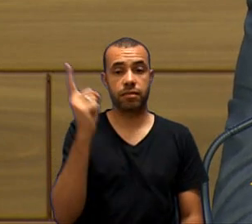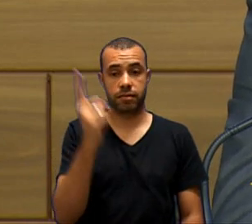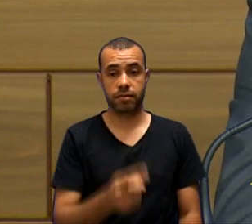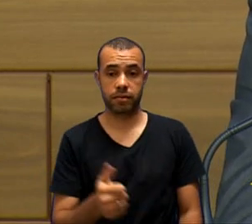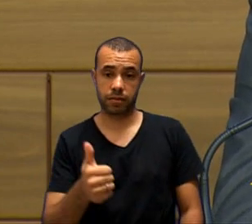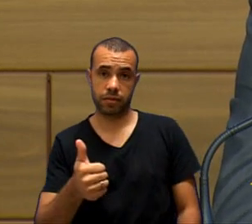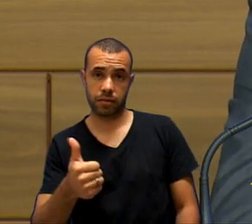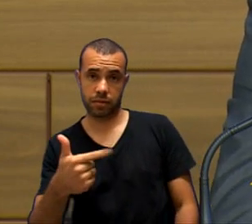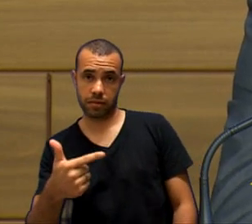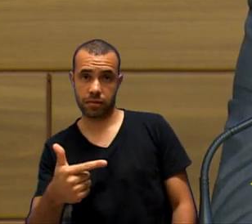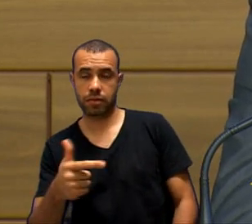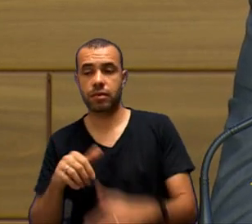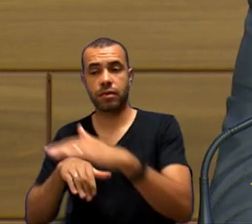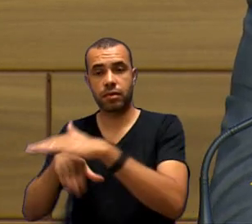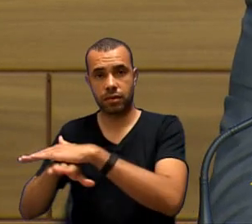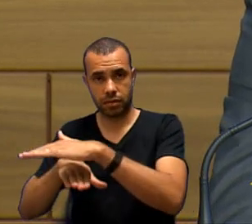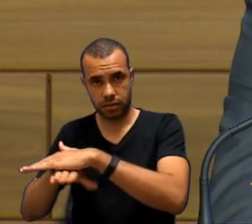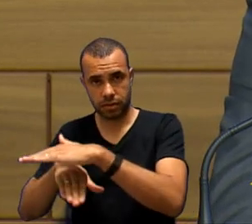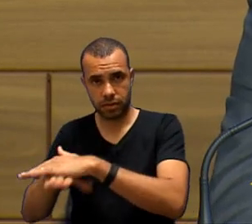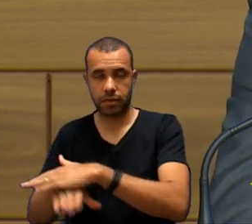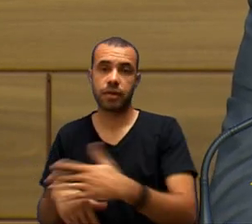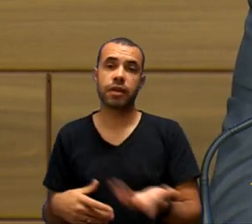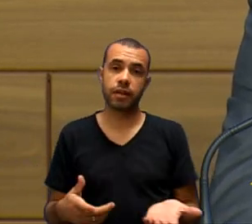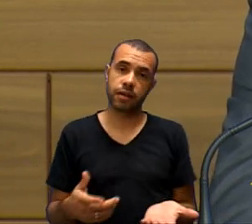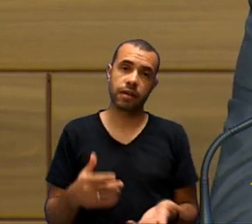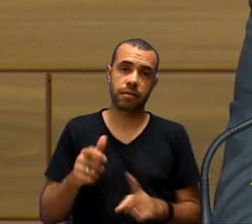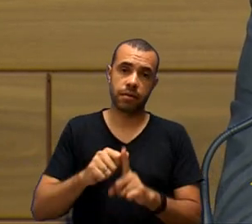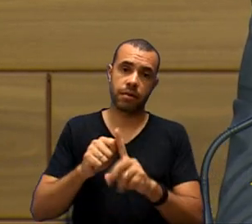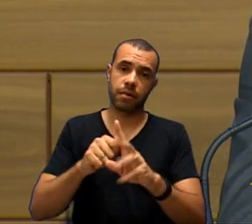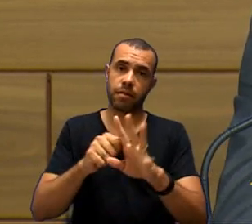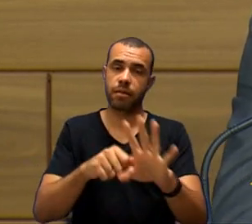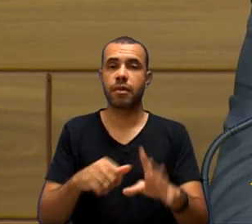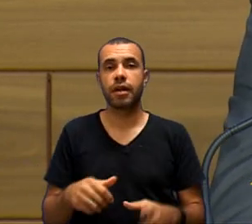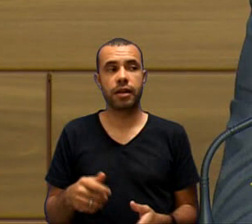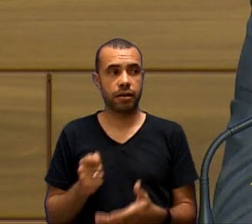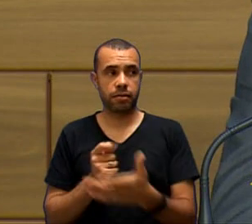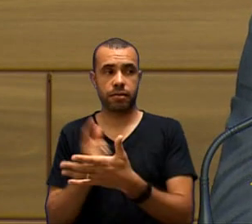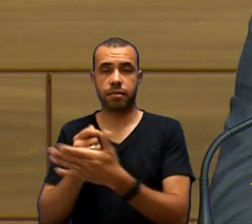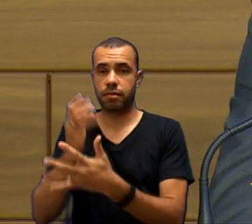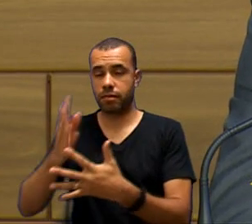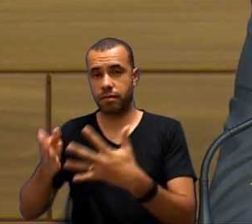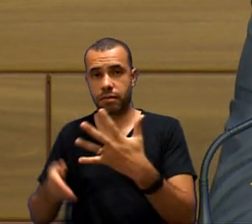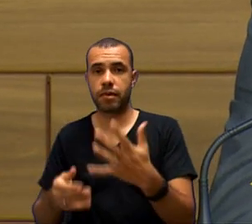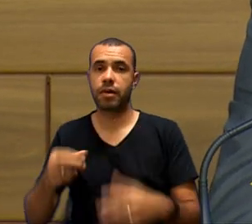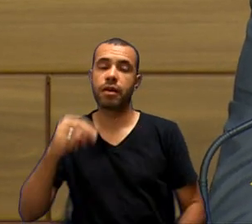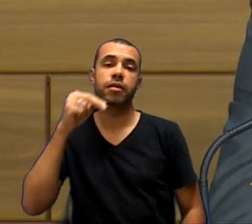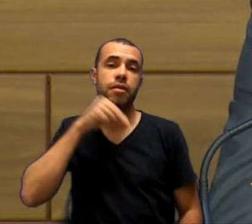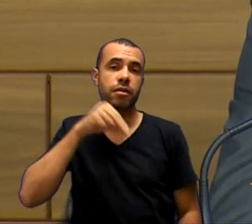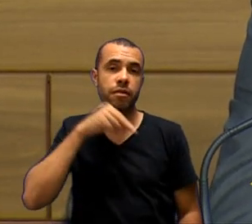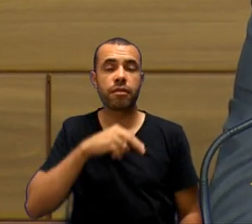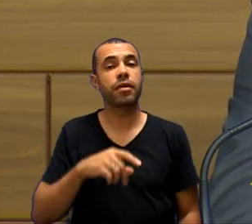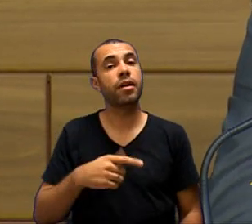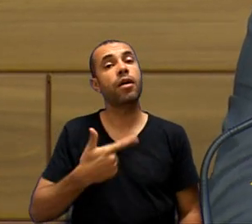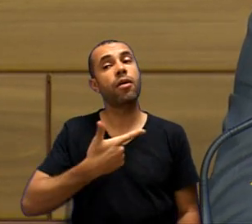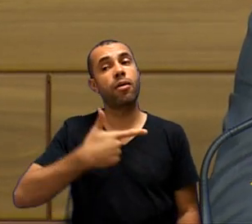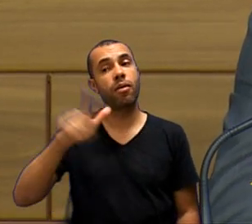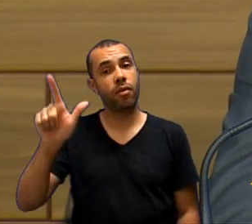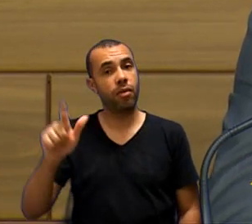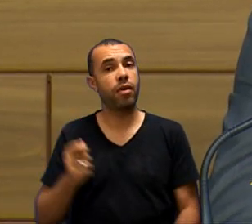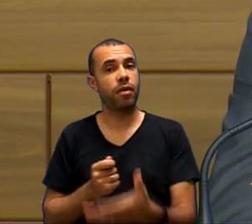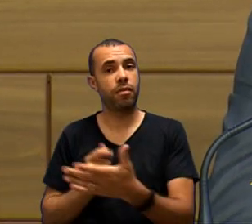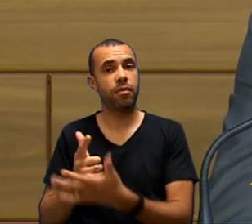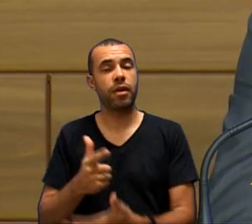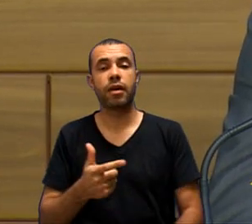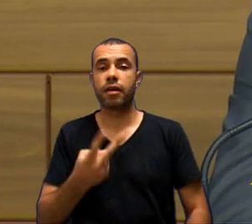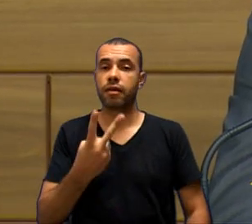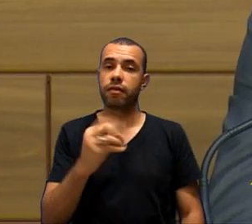essa despesa, que geralmente acontece uma parcela agora em novembro e a outra parcela dia 20 de dezembro. Quando